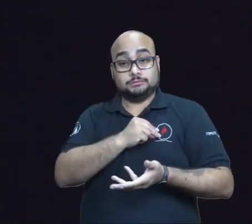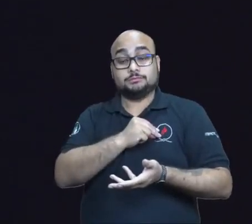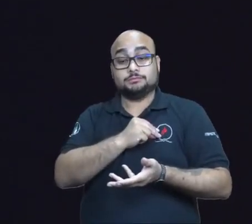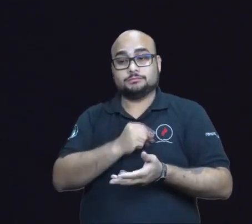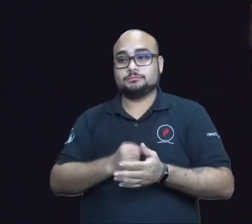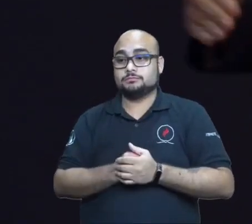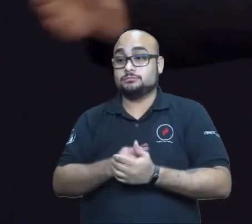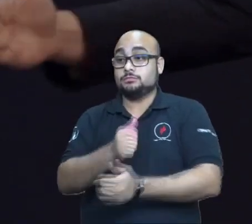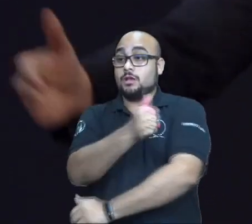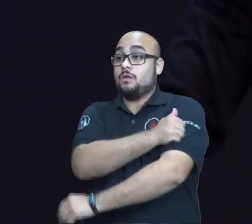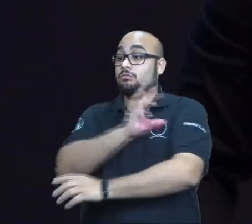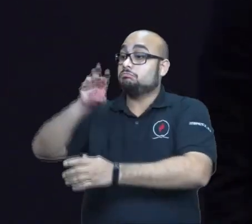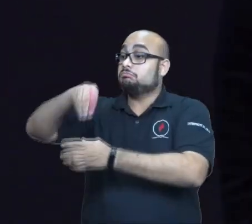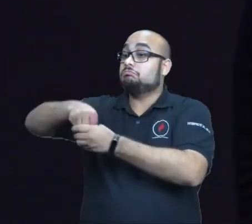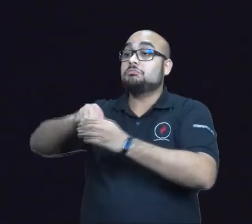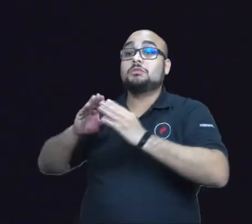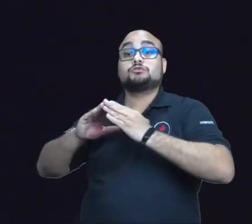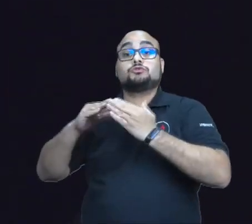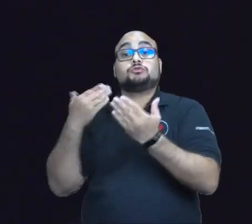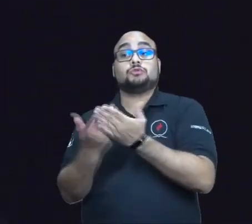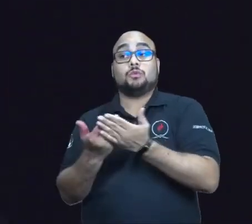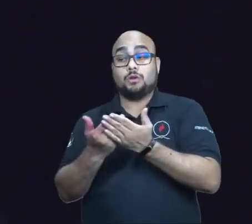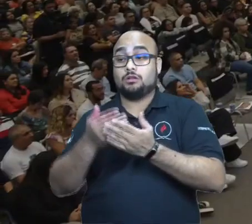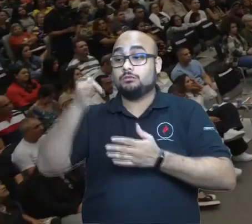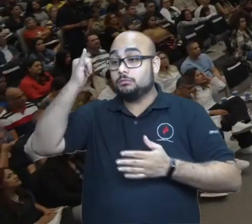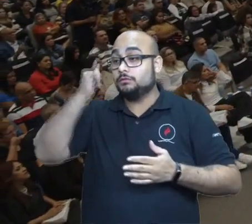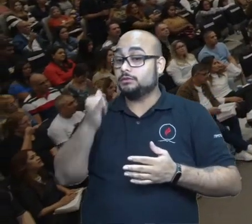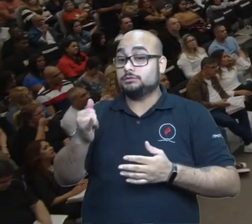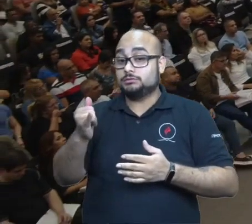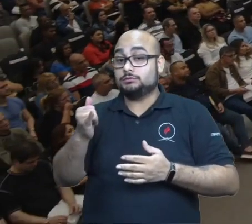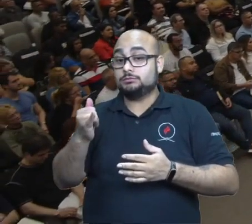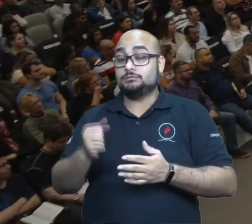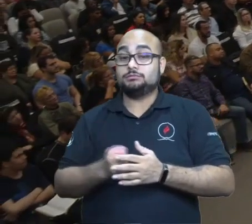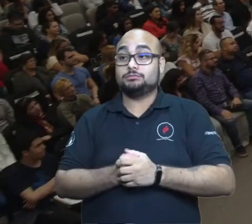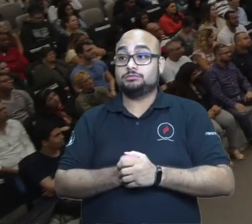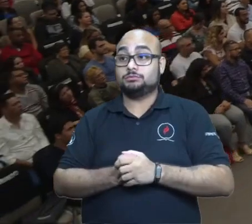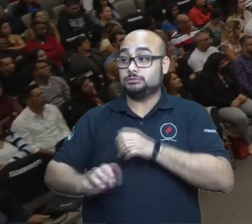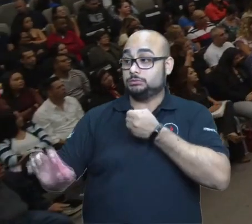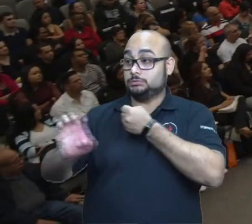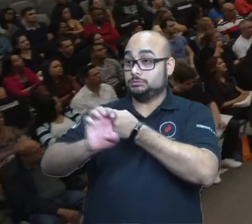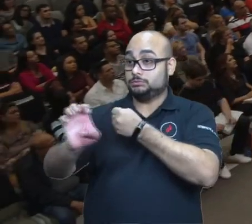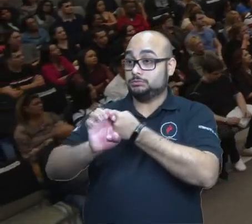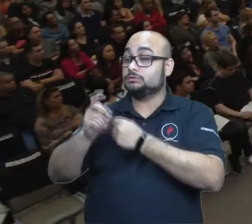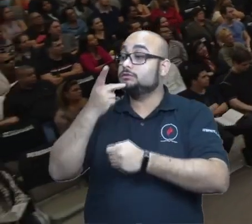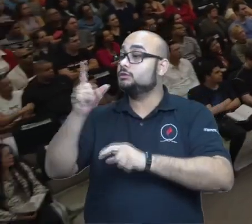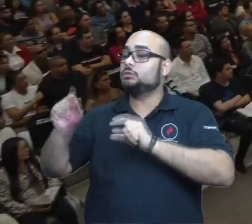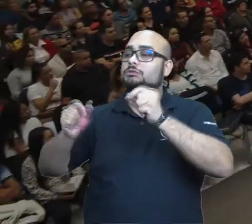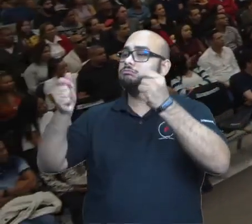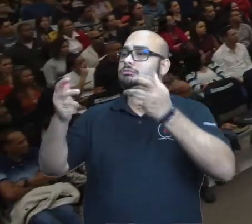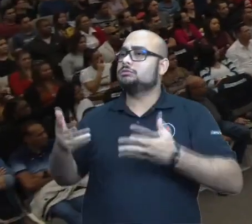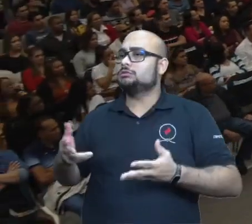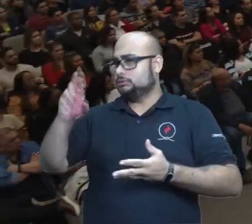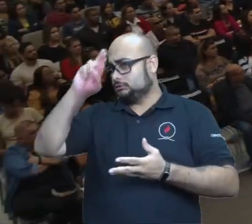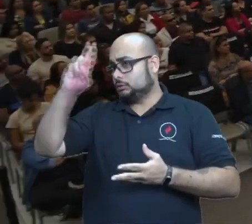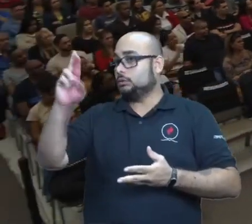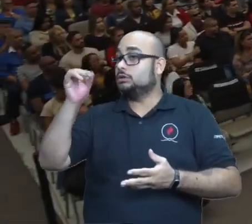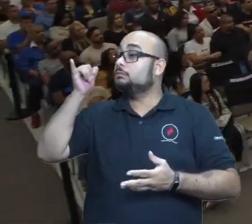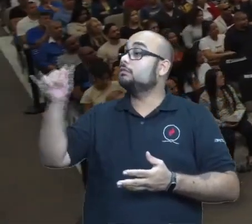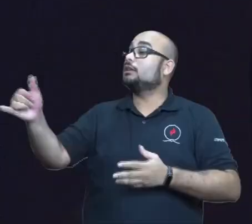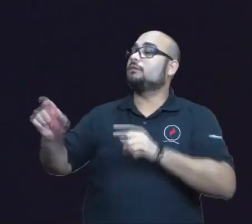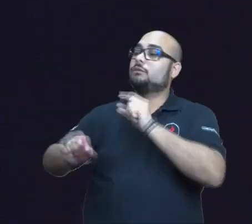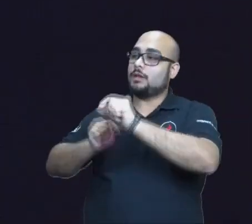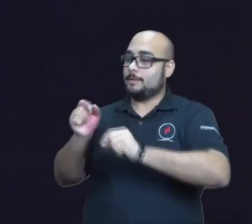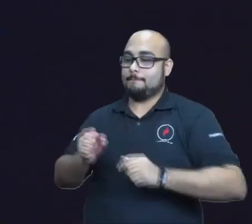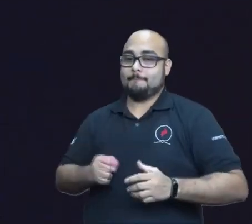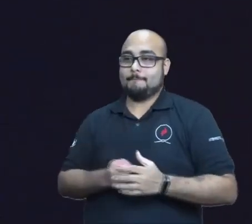e o que que o profeta mais faz O Profeta diz assim diz o senhor eu tenho um negócio para te dizer quem não tem